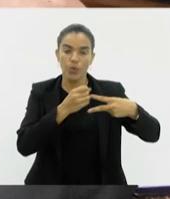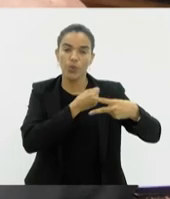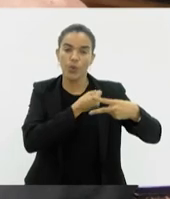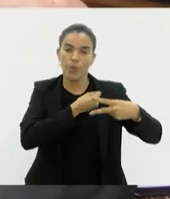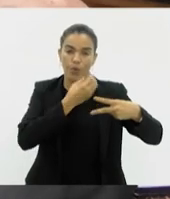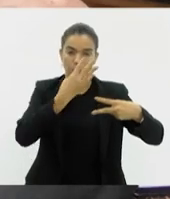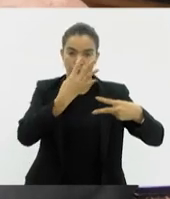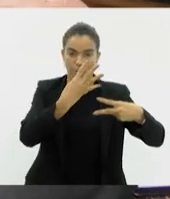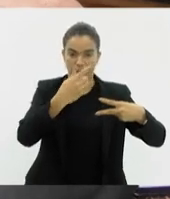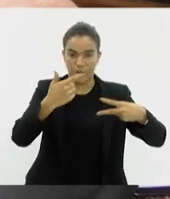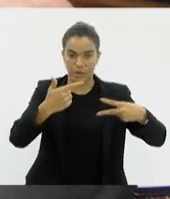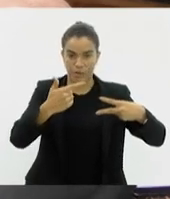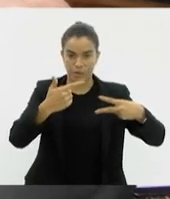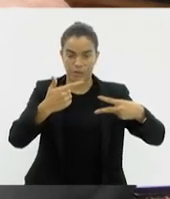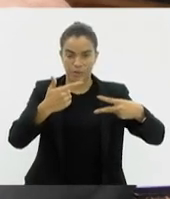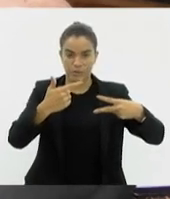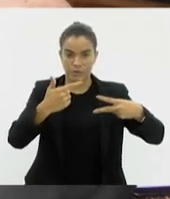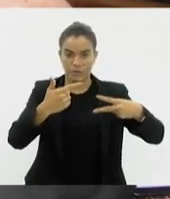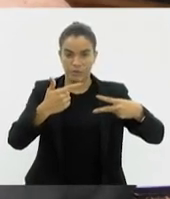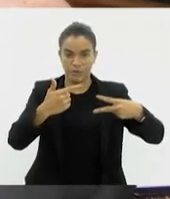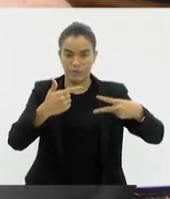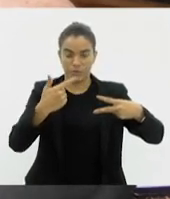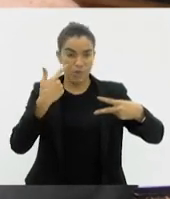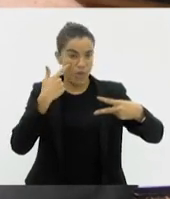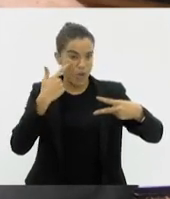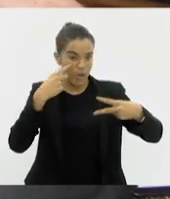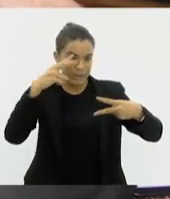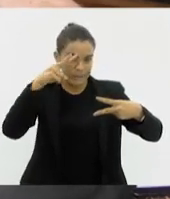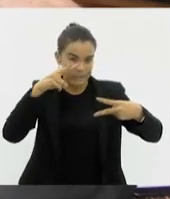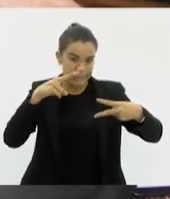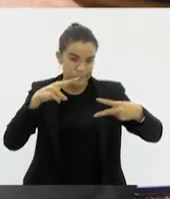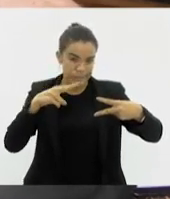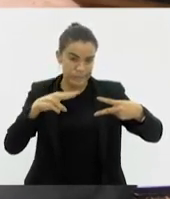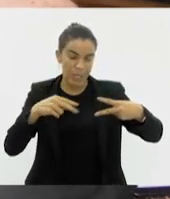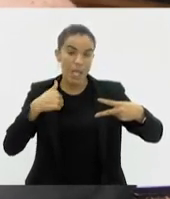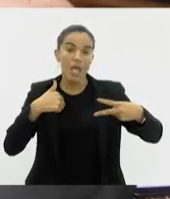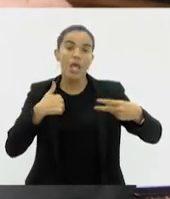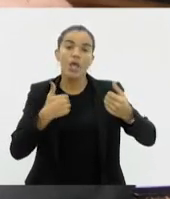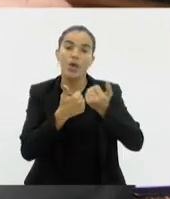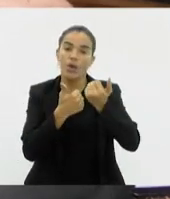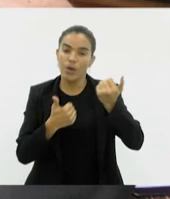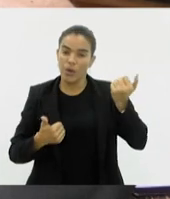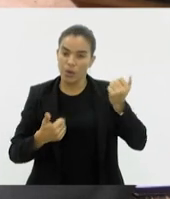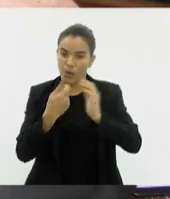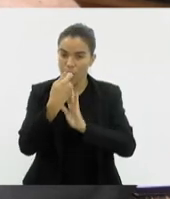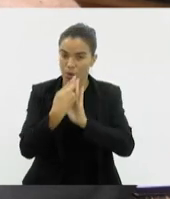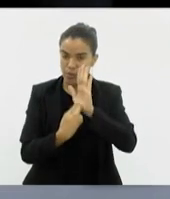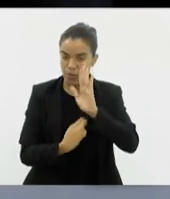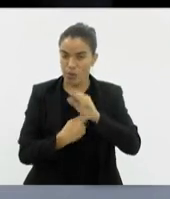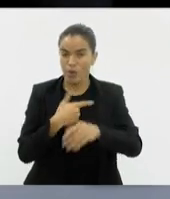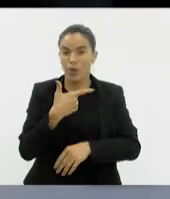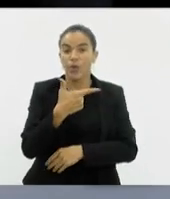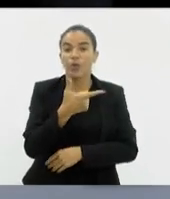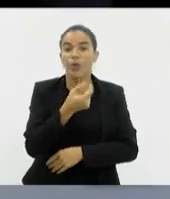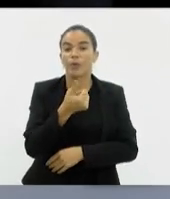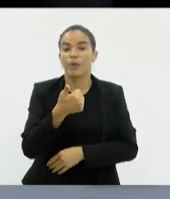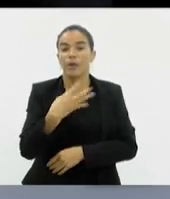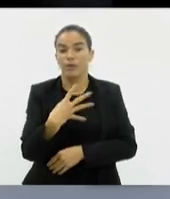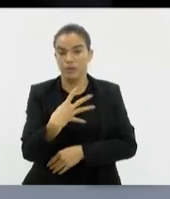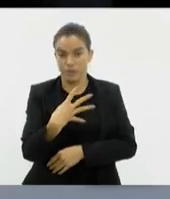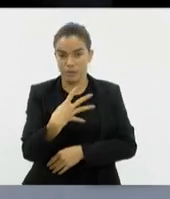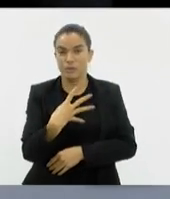42, só reparar, o projeto de lei que eu sou coautor é de